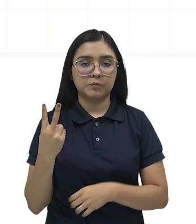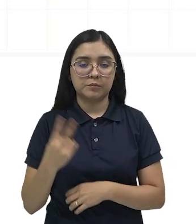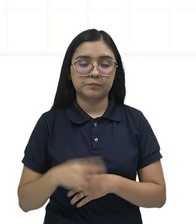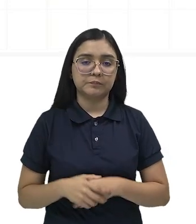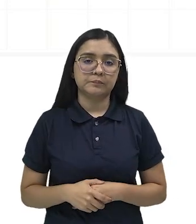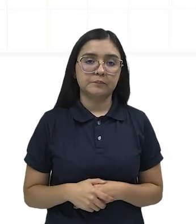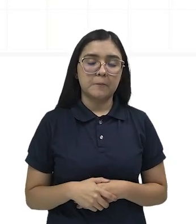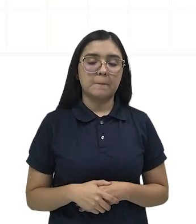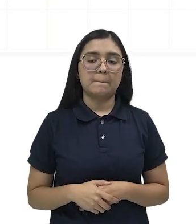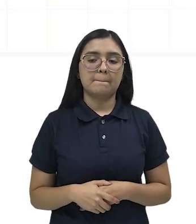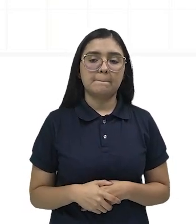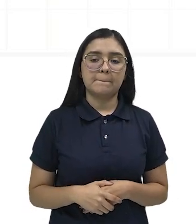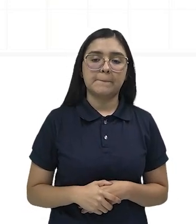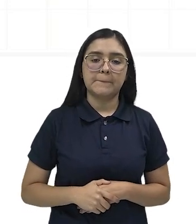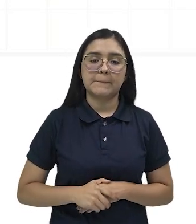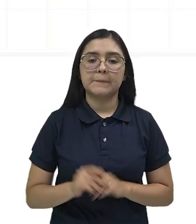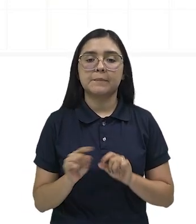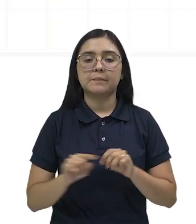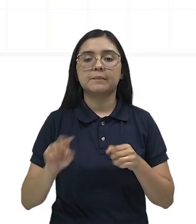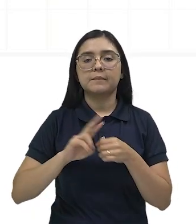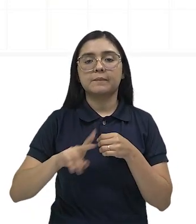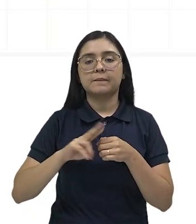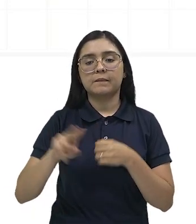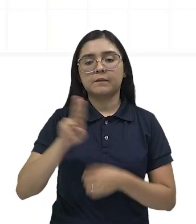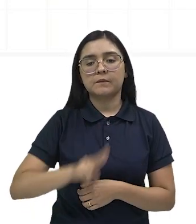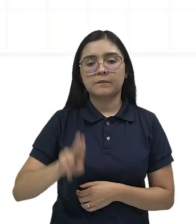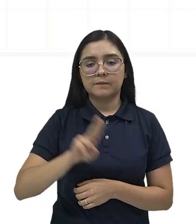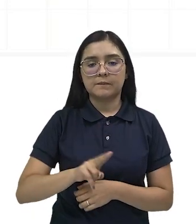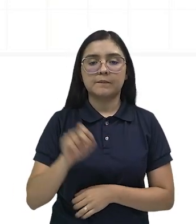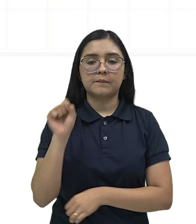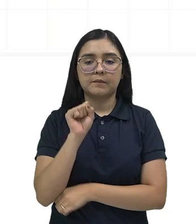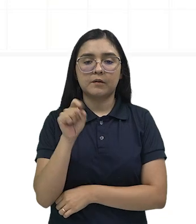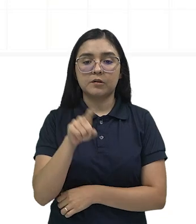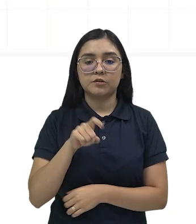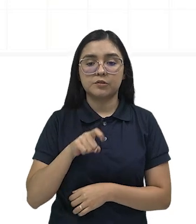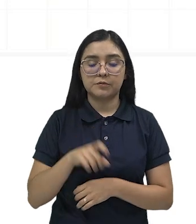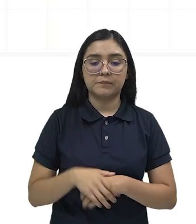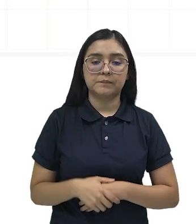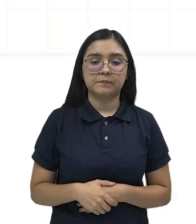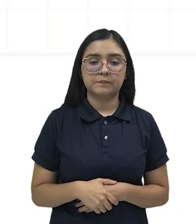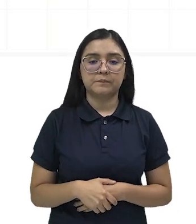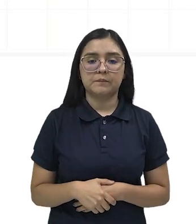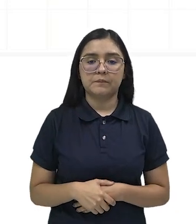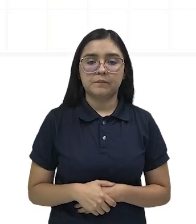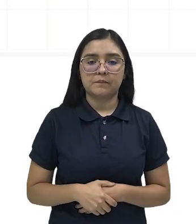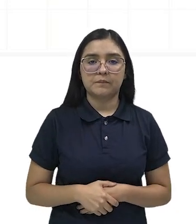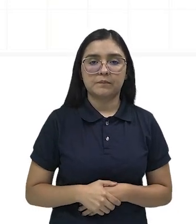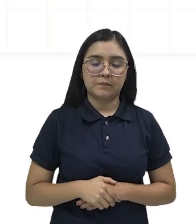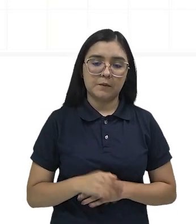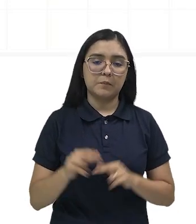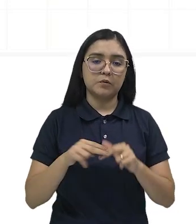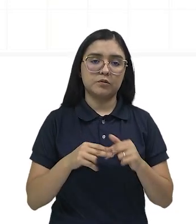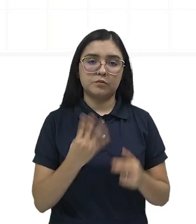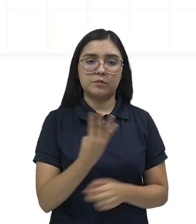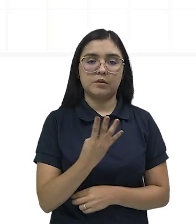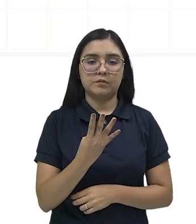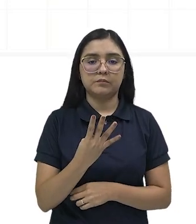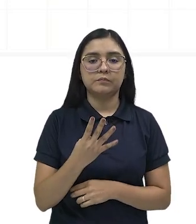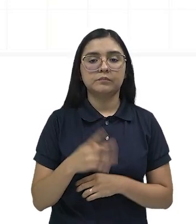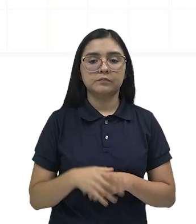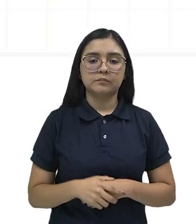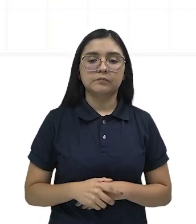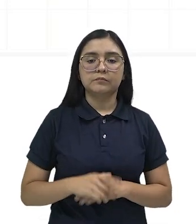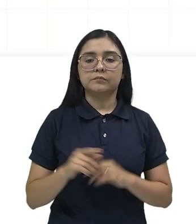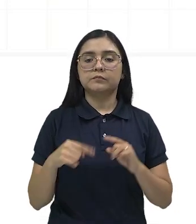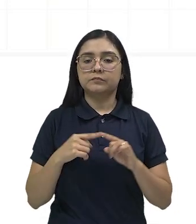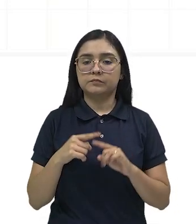Ora, mas a variável utilizada para carro foi X, portanto, ó, 4 vezes X, ó, vezes o